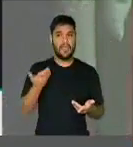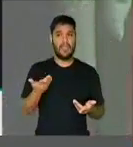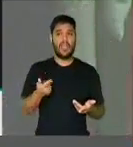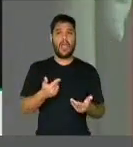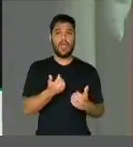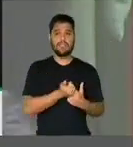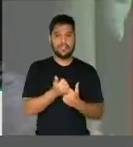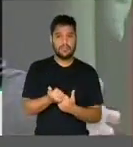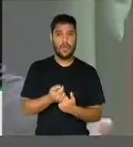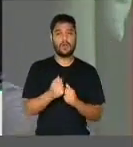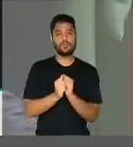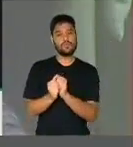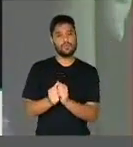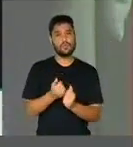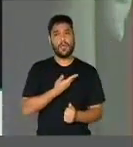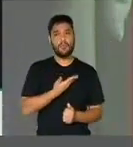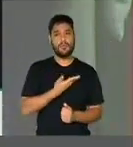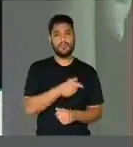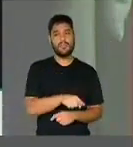seus assessores,